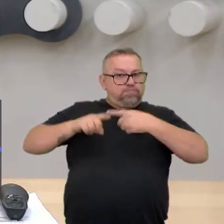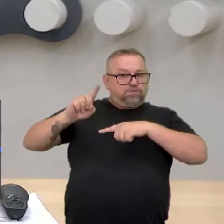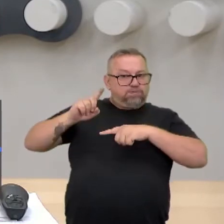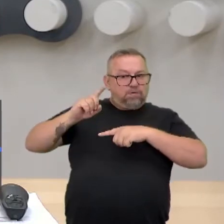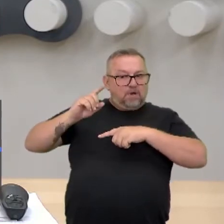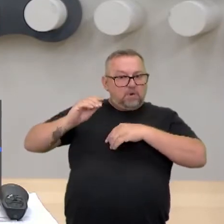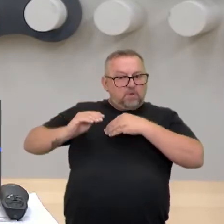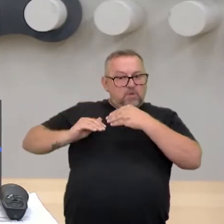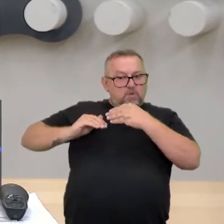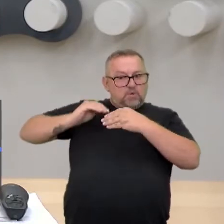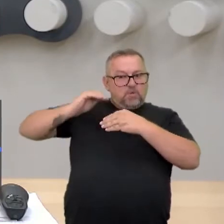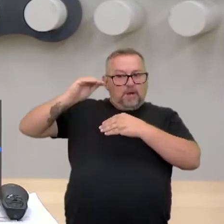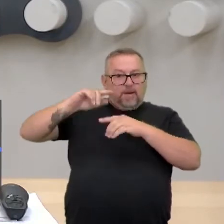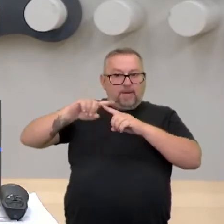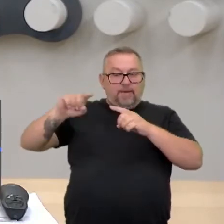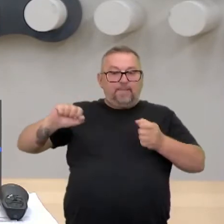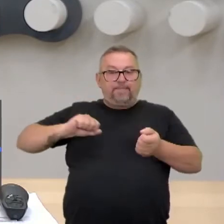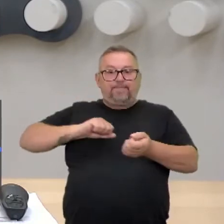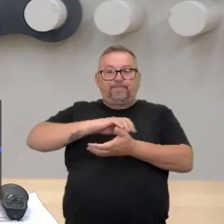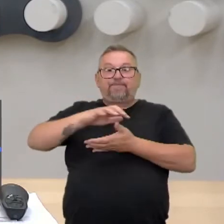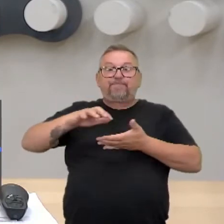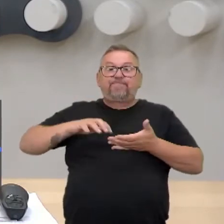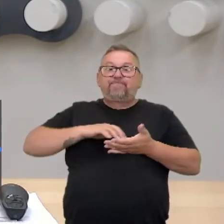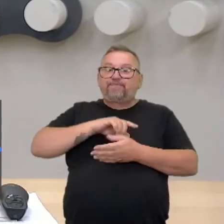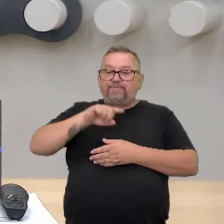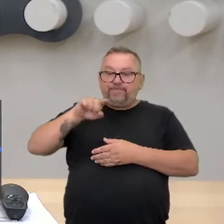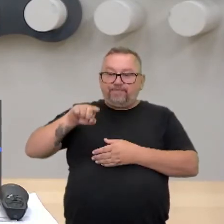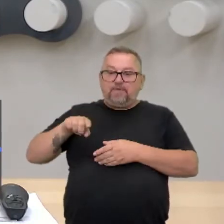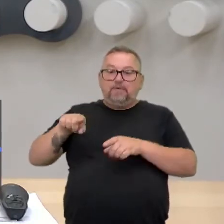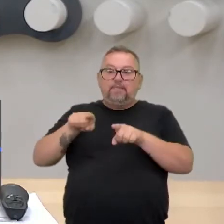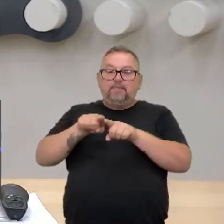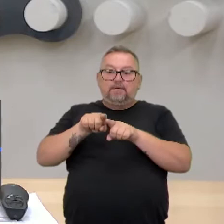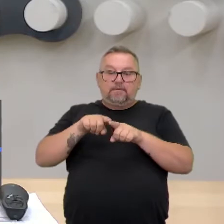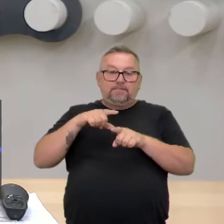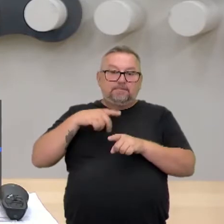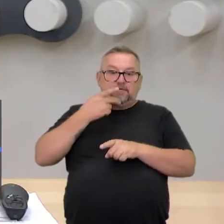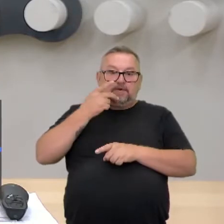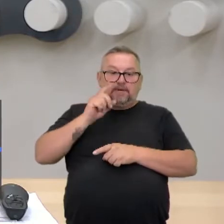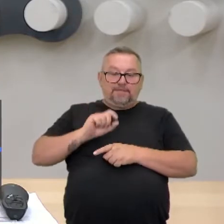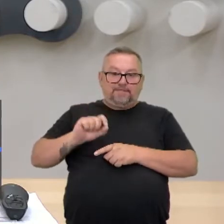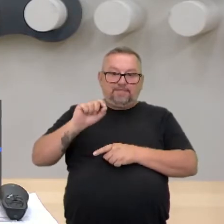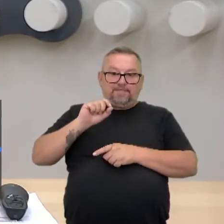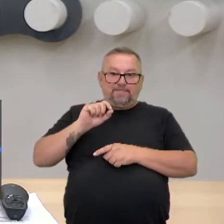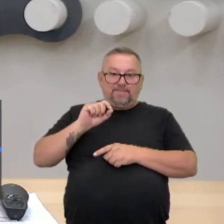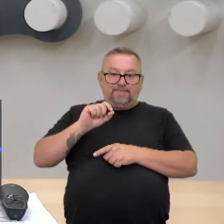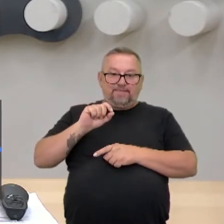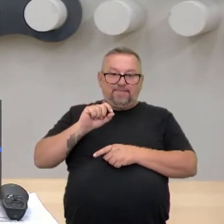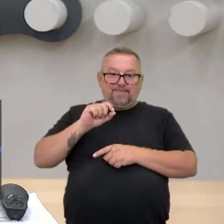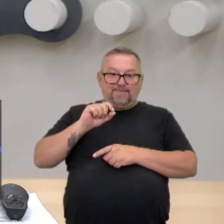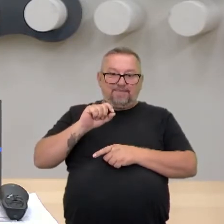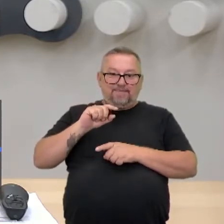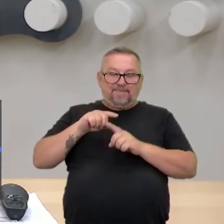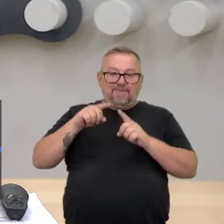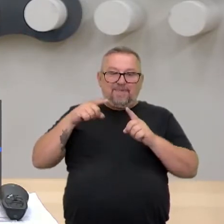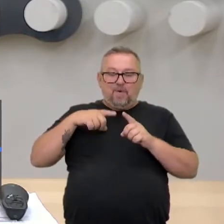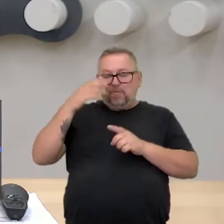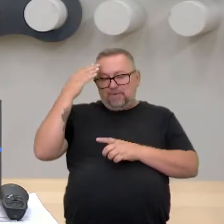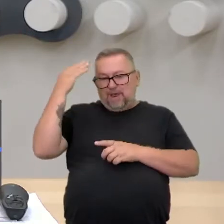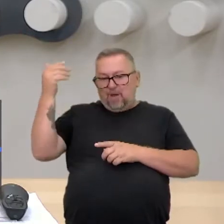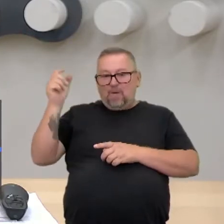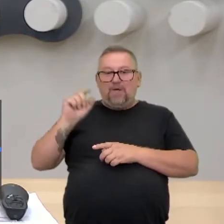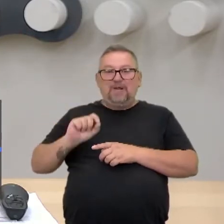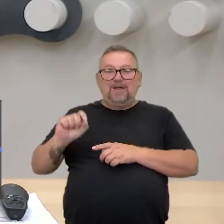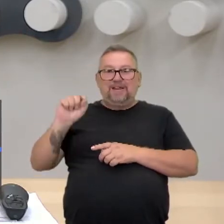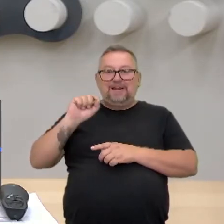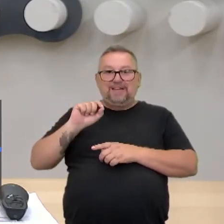desenvolve nesse período da revolução científica e a gente pode também se tá assim com honras né